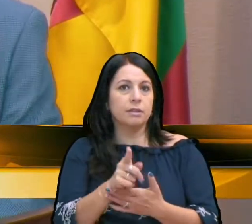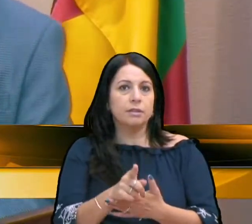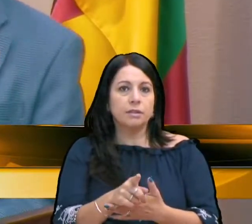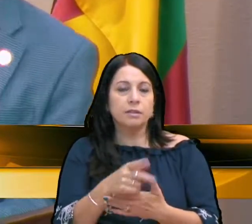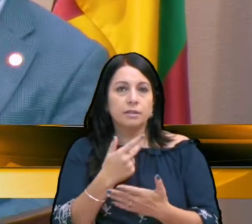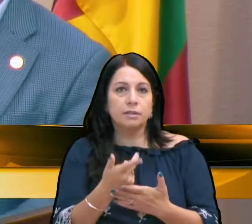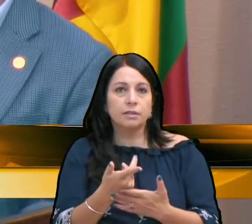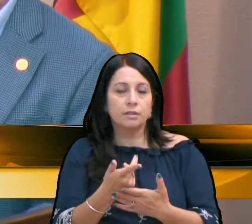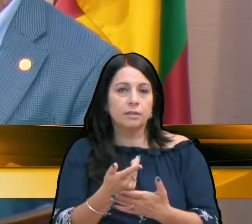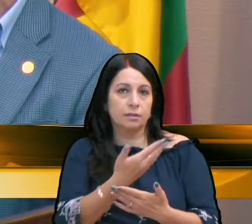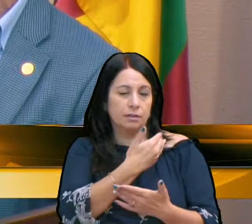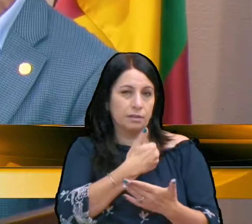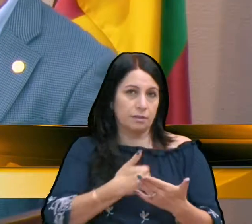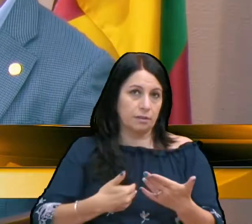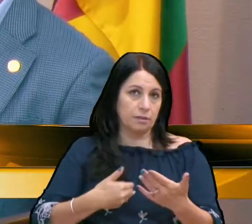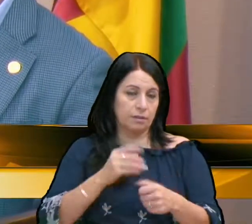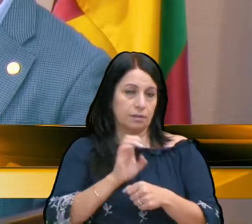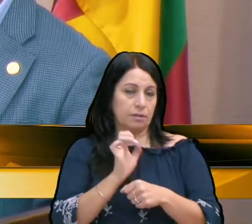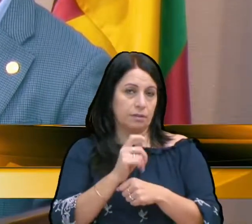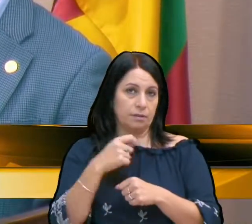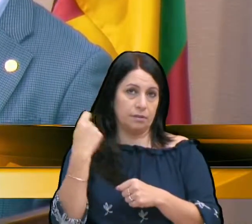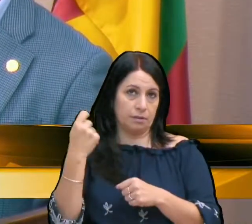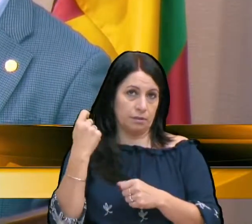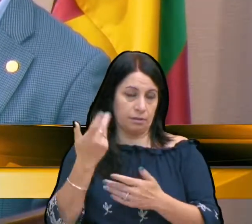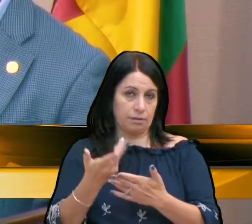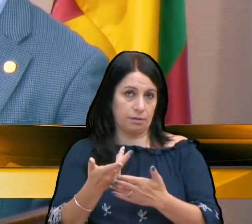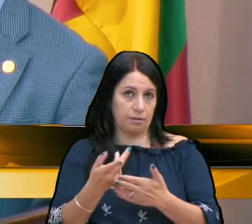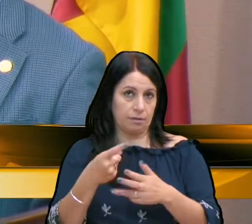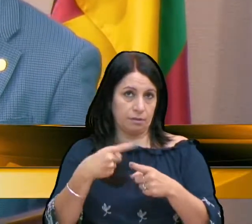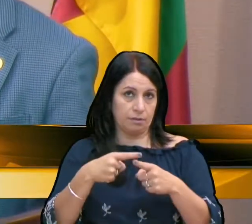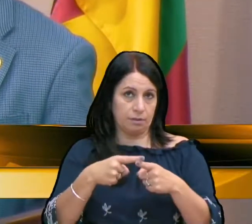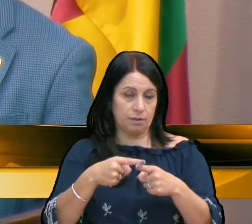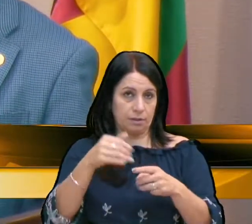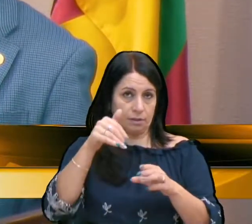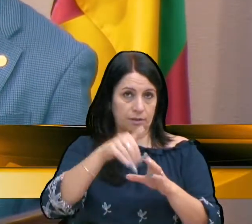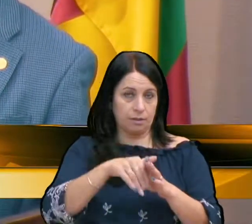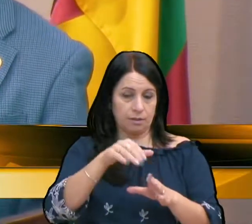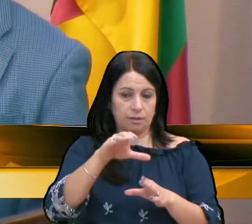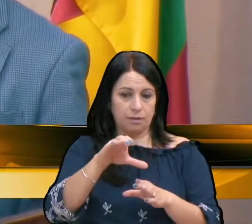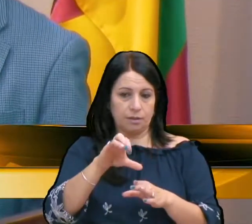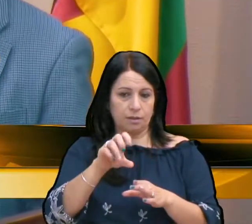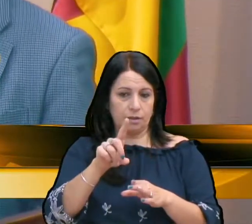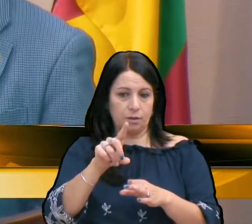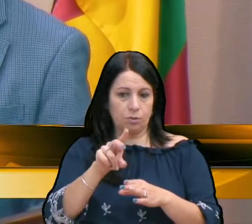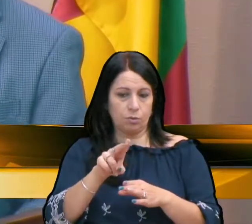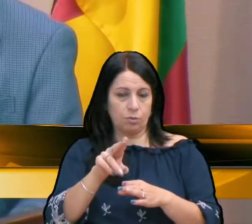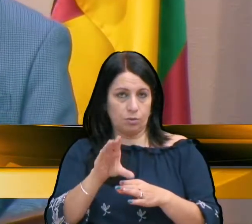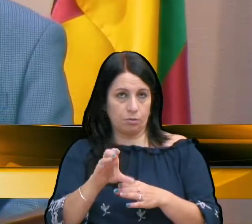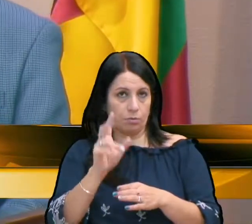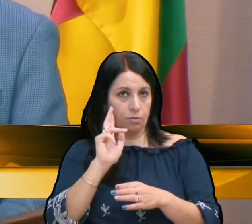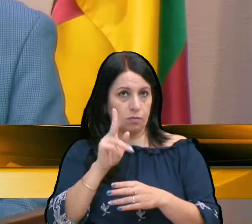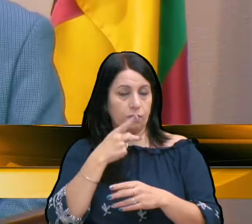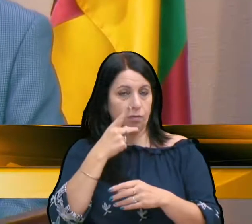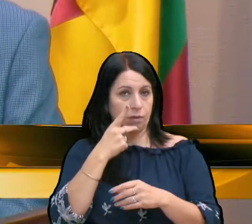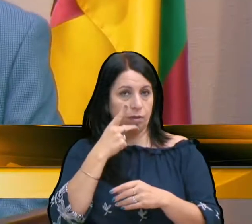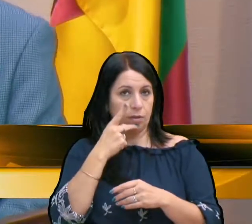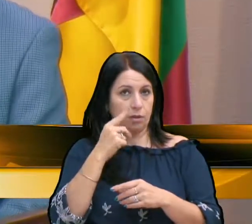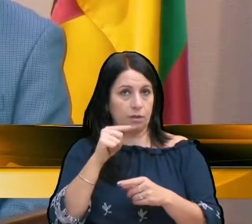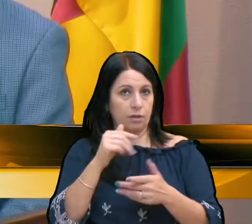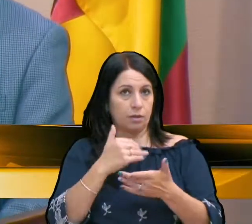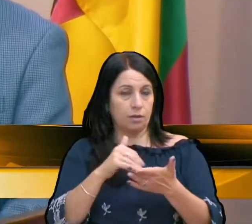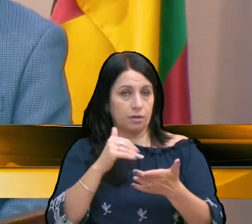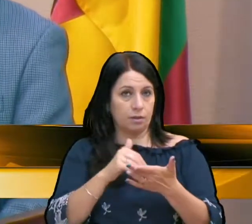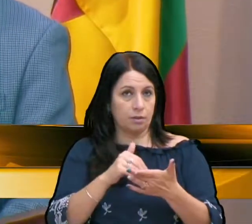dentro do governo do estado do Rio Grande do Sul. Porque lá dentro da SEDUC, e falei para o secretário segunda-feira, lá no Palácio